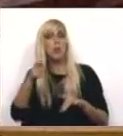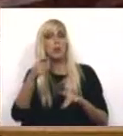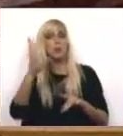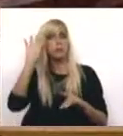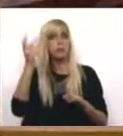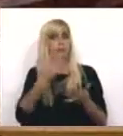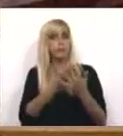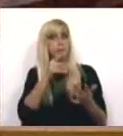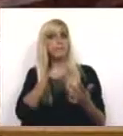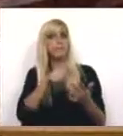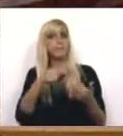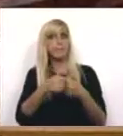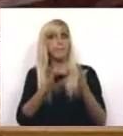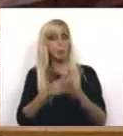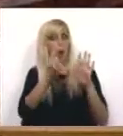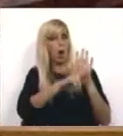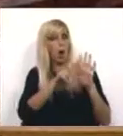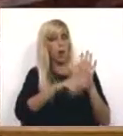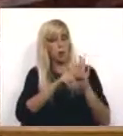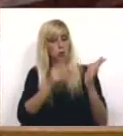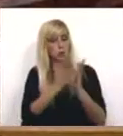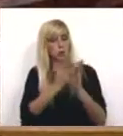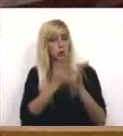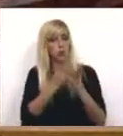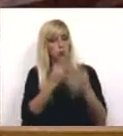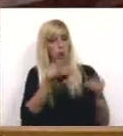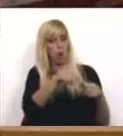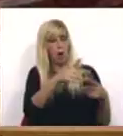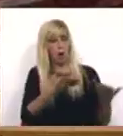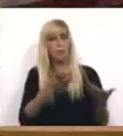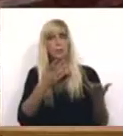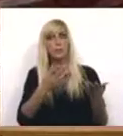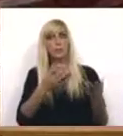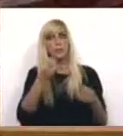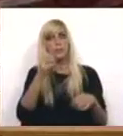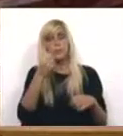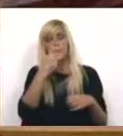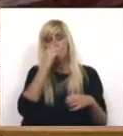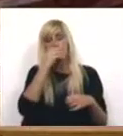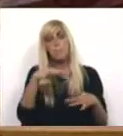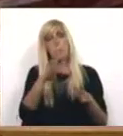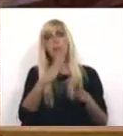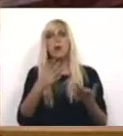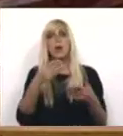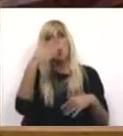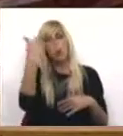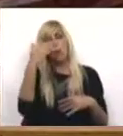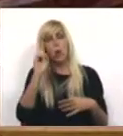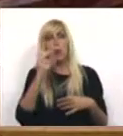mais salientadas em todos os relatórios que estudam esta matéria. A primavera, o verão e o outono de